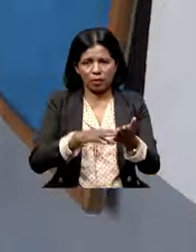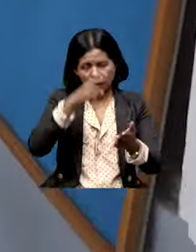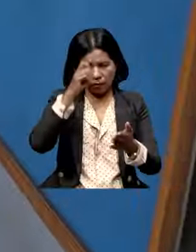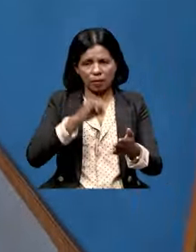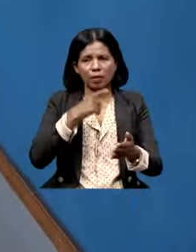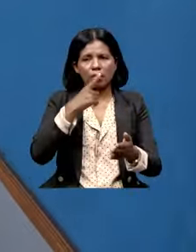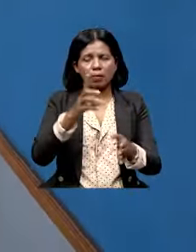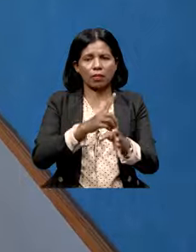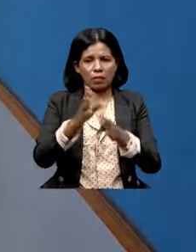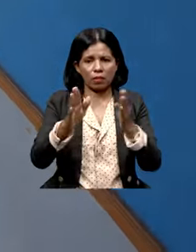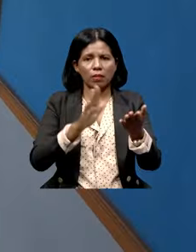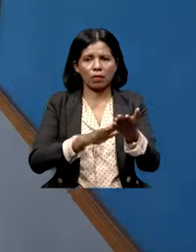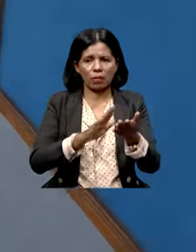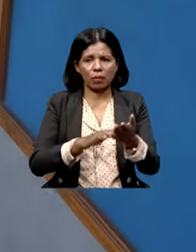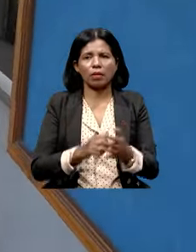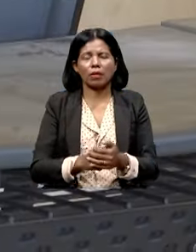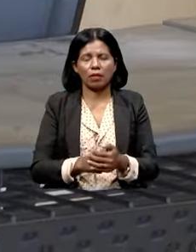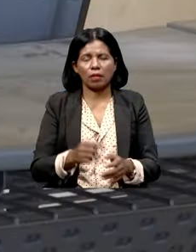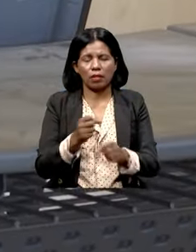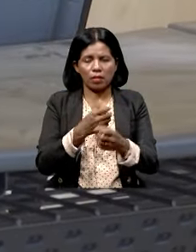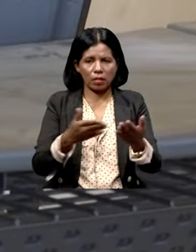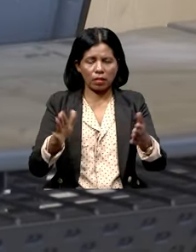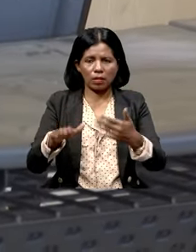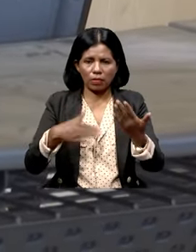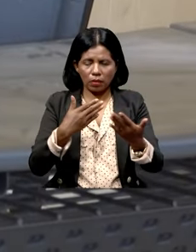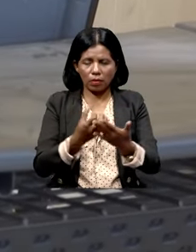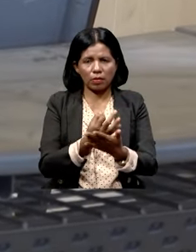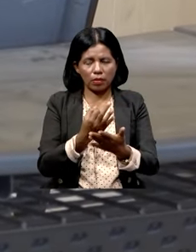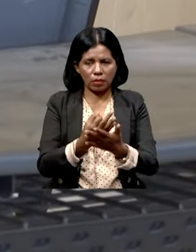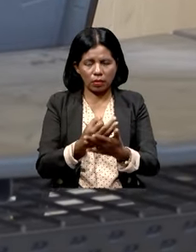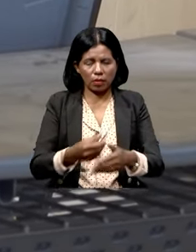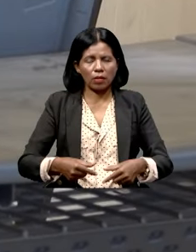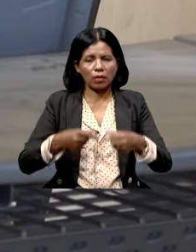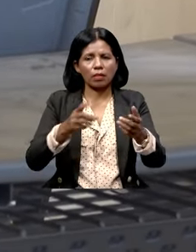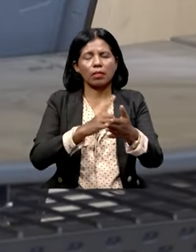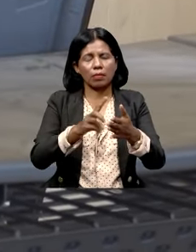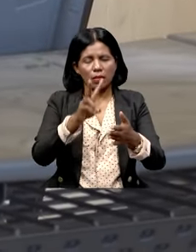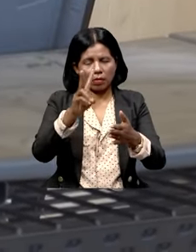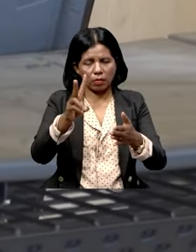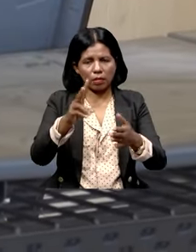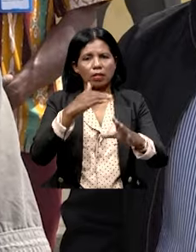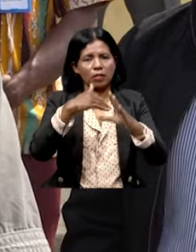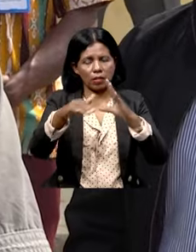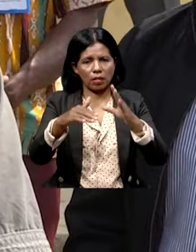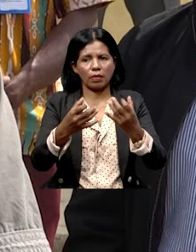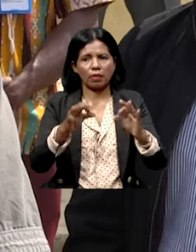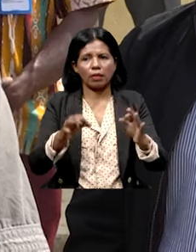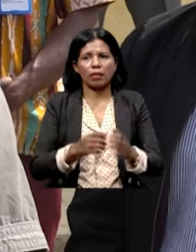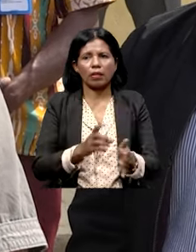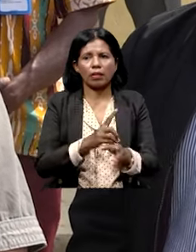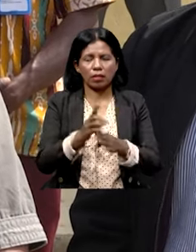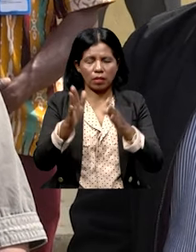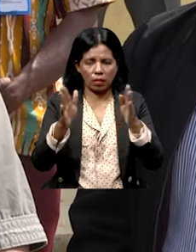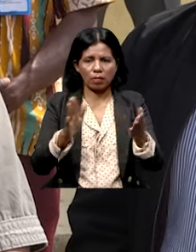até o novo diretor de escola, condições escolares, né? O Elan, também, logo, que era de Baona, semana rua, ida rua até na. Só que a diretora da